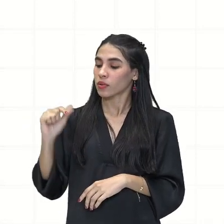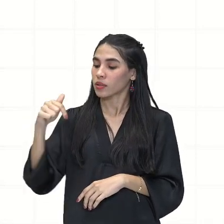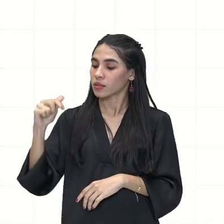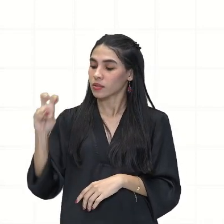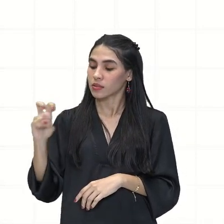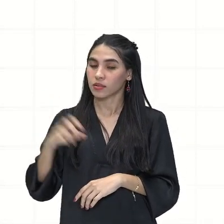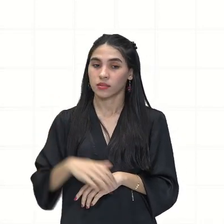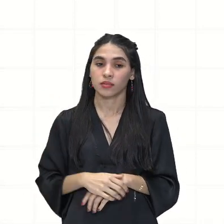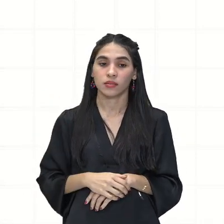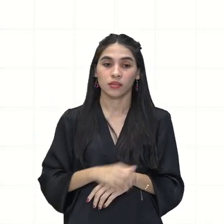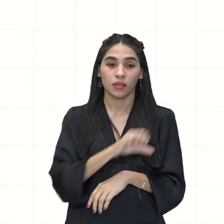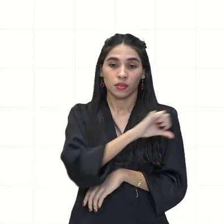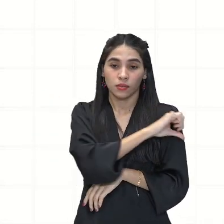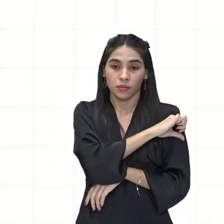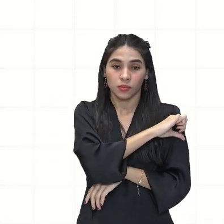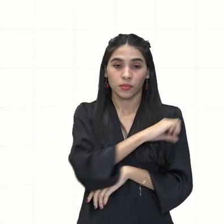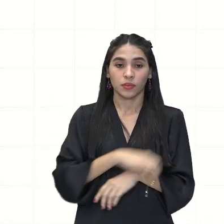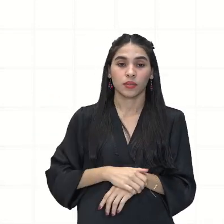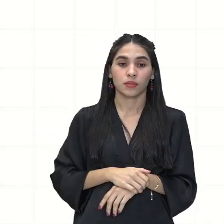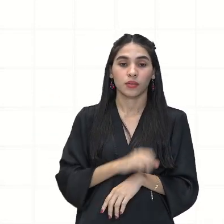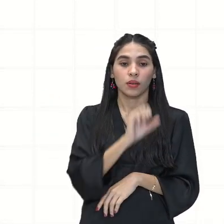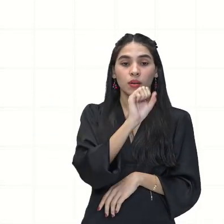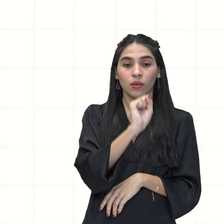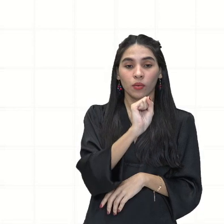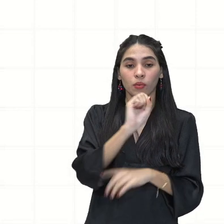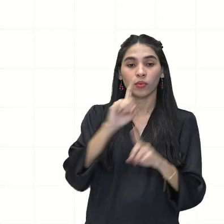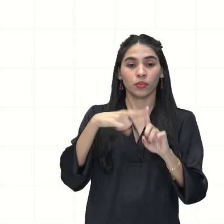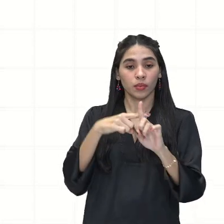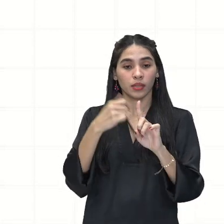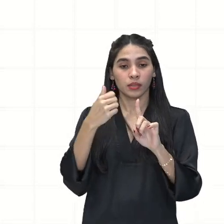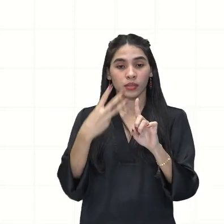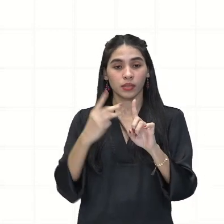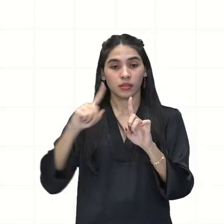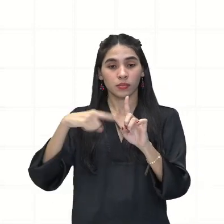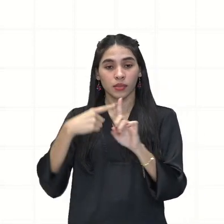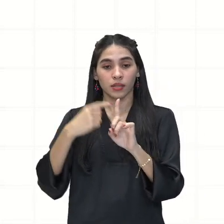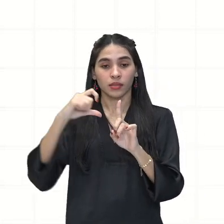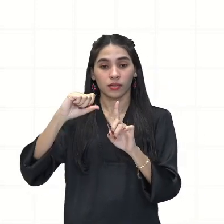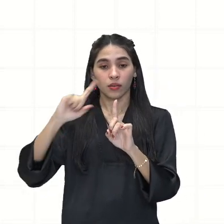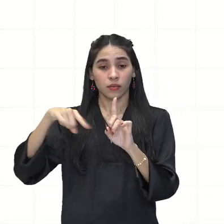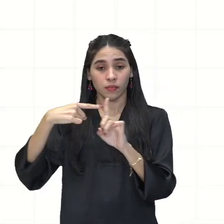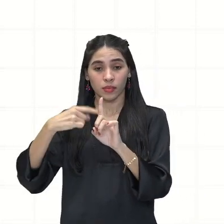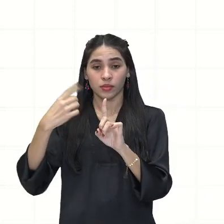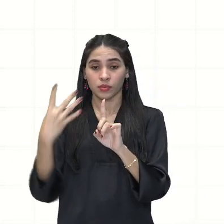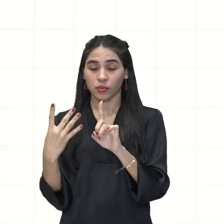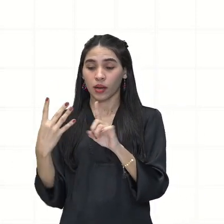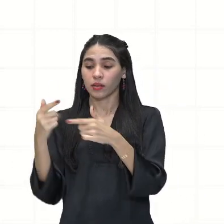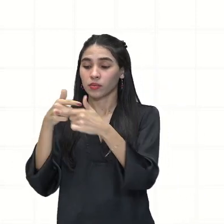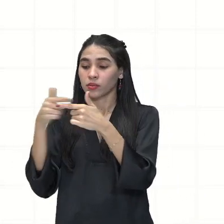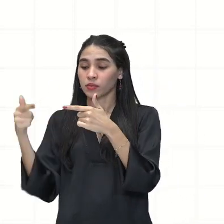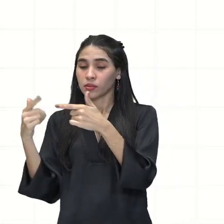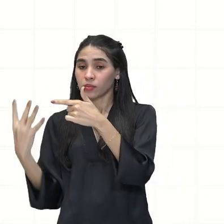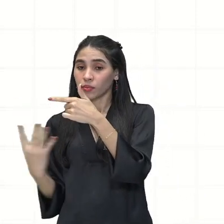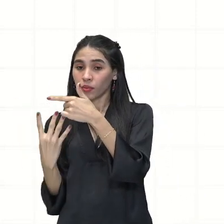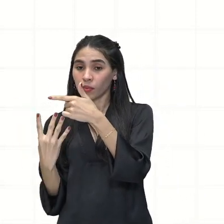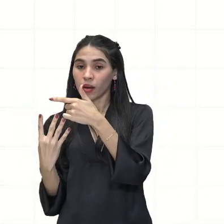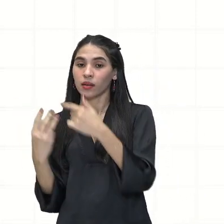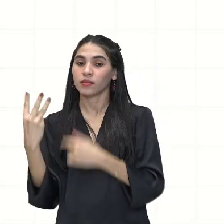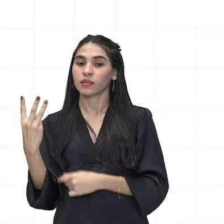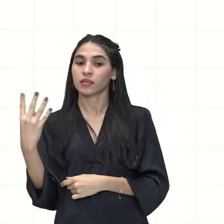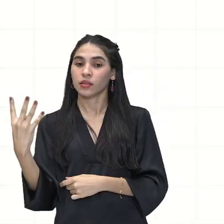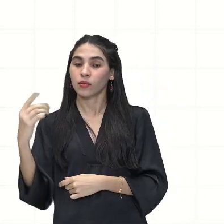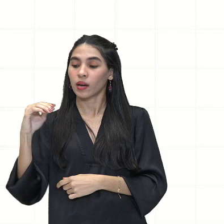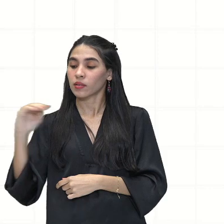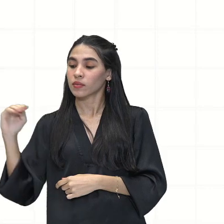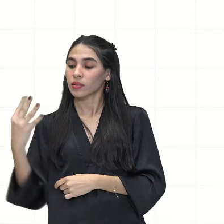8,75. E do 9º ano, 8, 13, 9, 4. Dividido por 4, deu 34